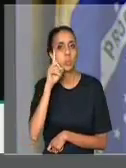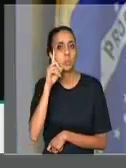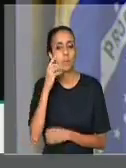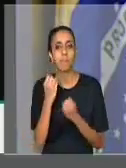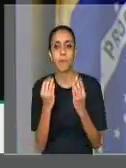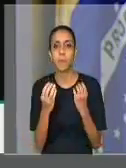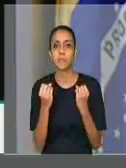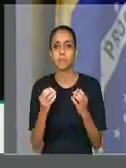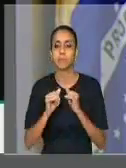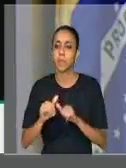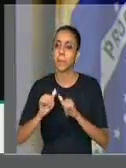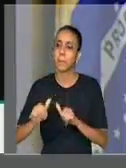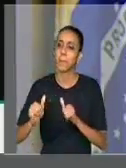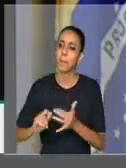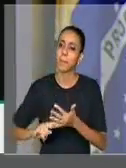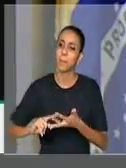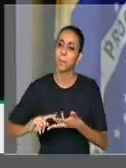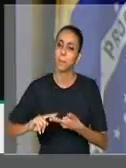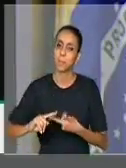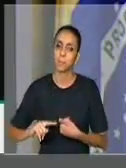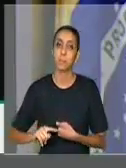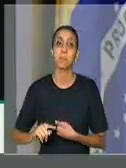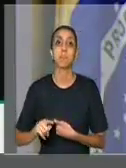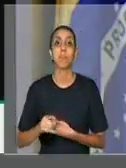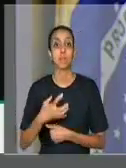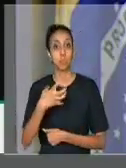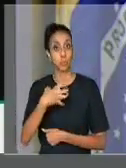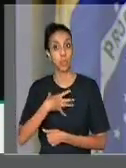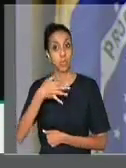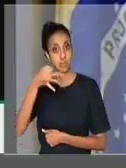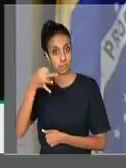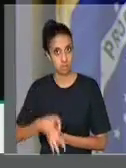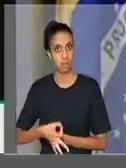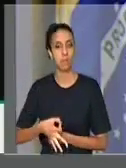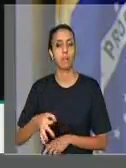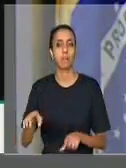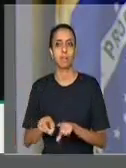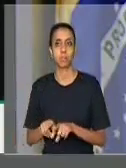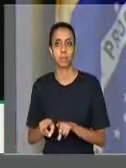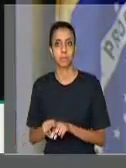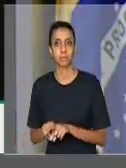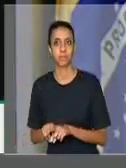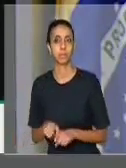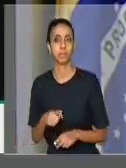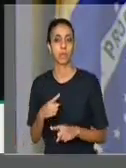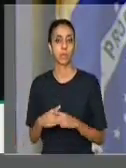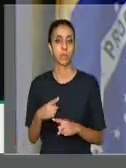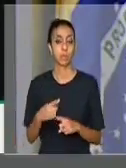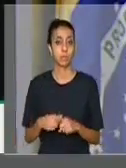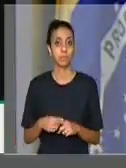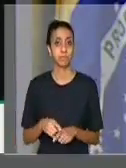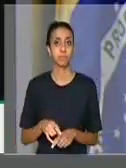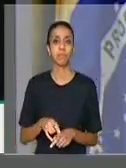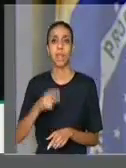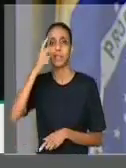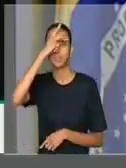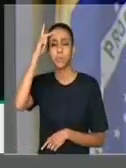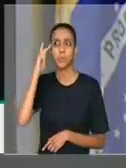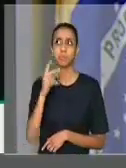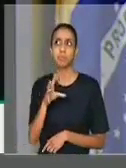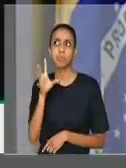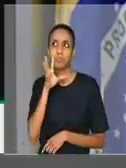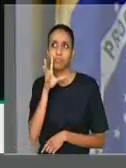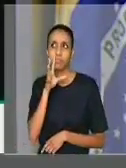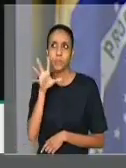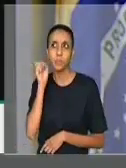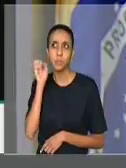rádio quando informa com qualidade com precisão ela emancipa o que a boa informação ela dá orientação